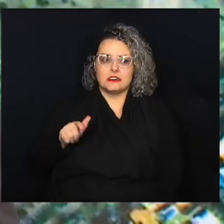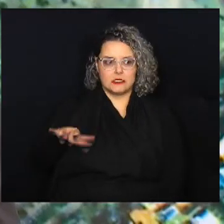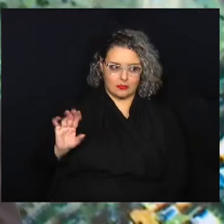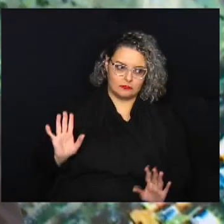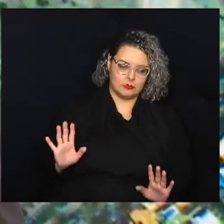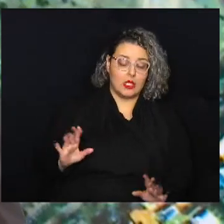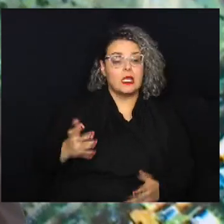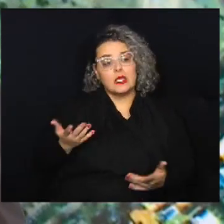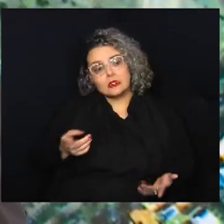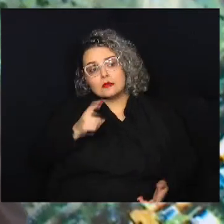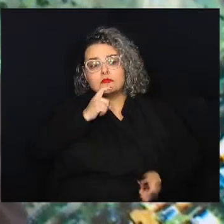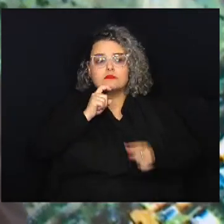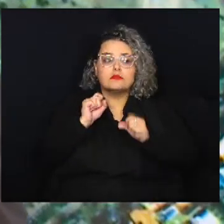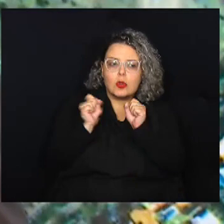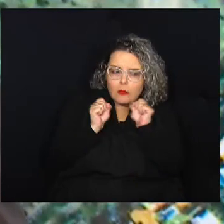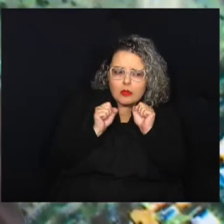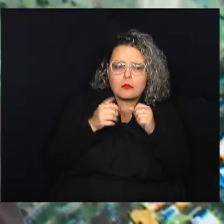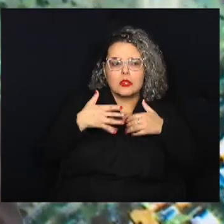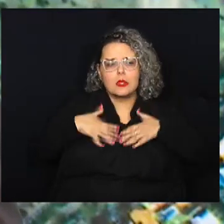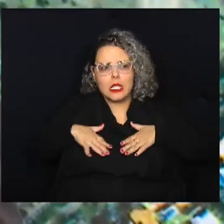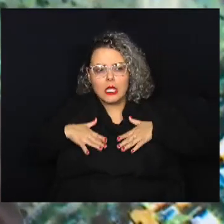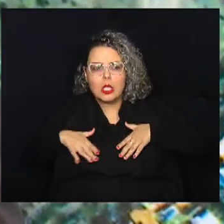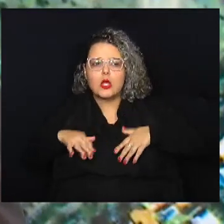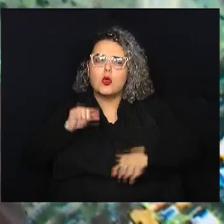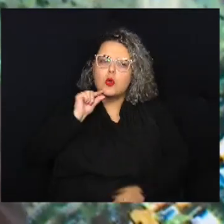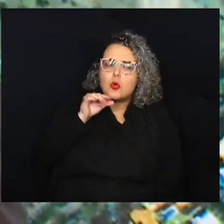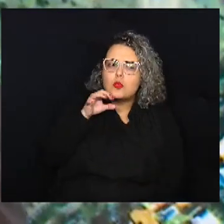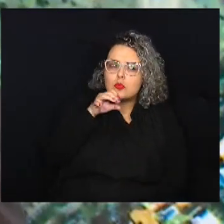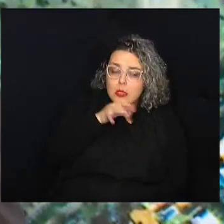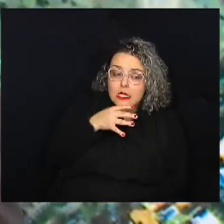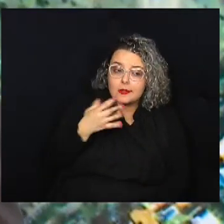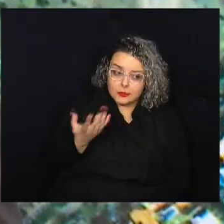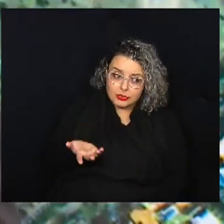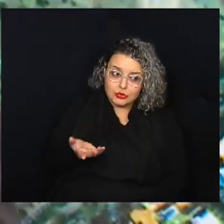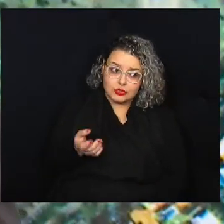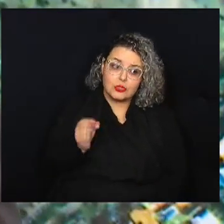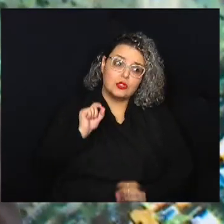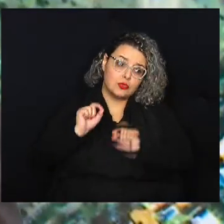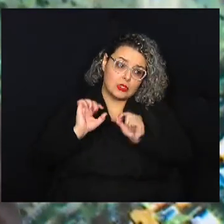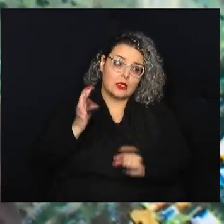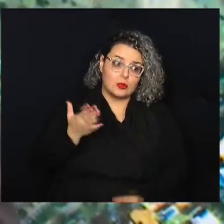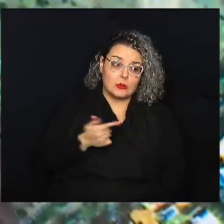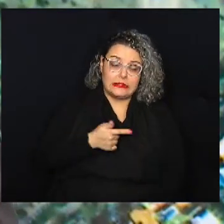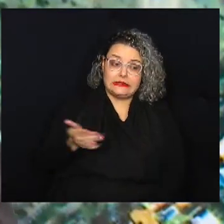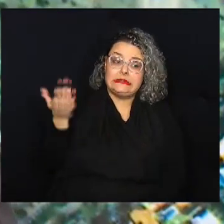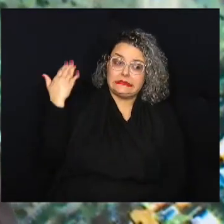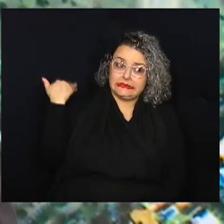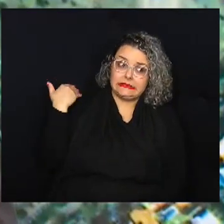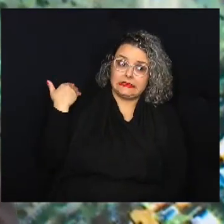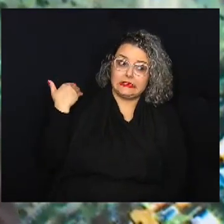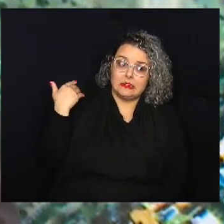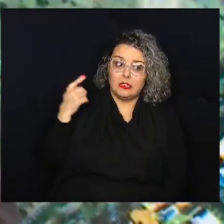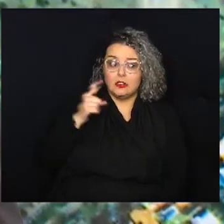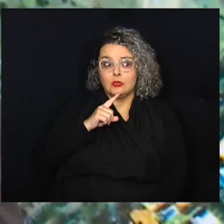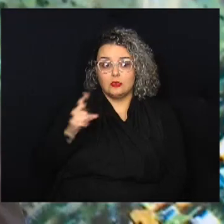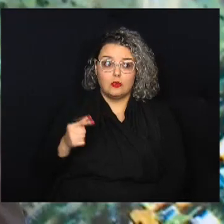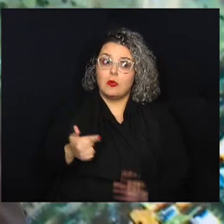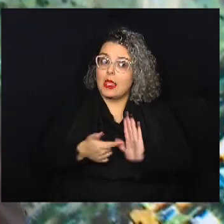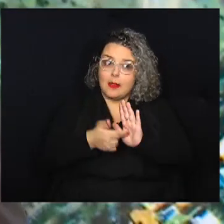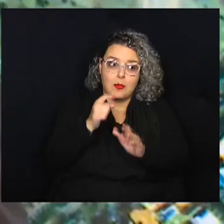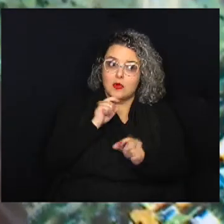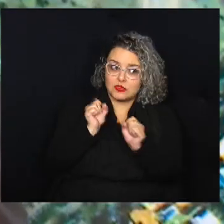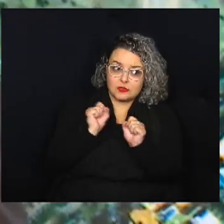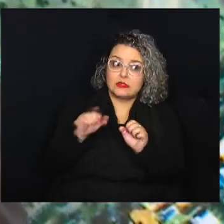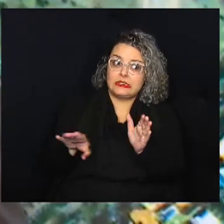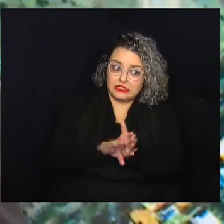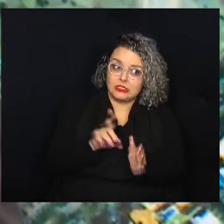ser mais tranquilo, mais calmo, mais quentinho, e que o que aconteceu a semana passada, né, não é a amostra do inverno que